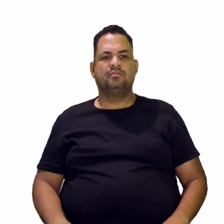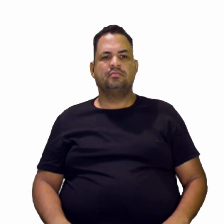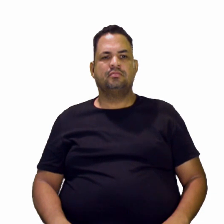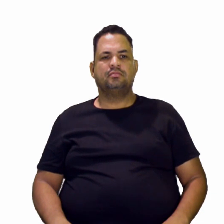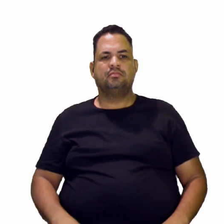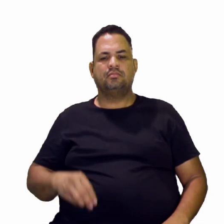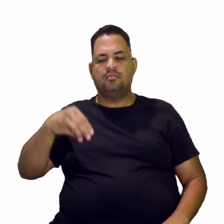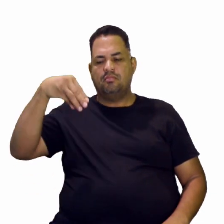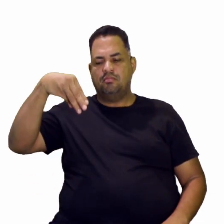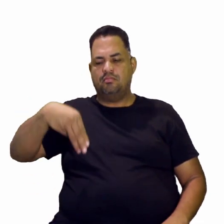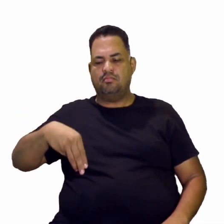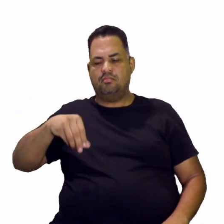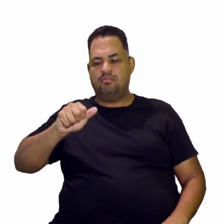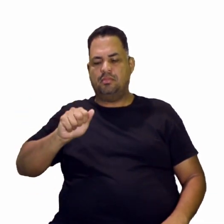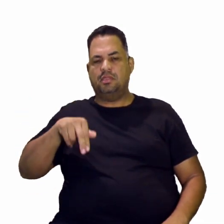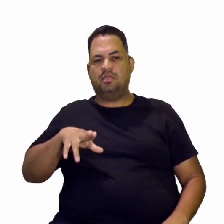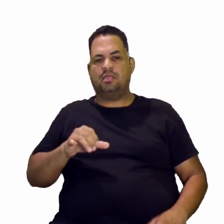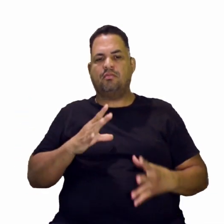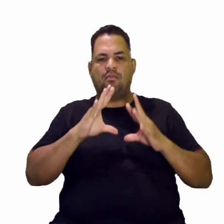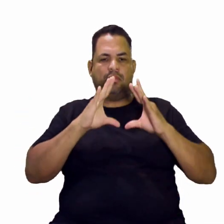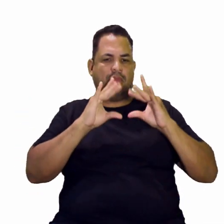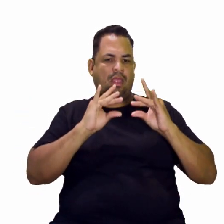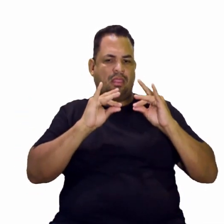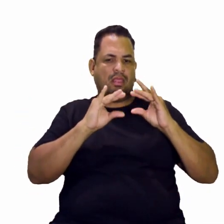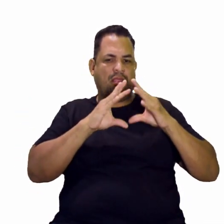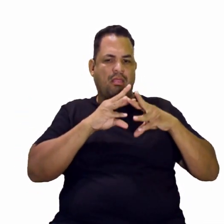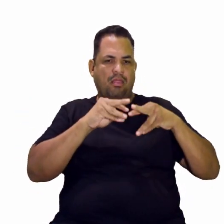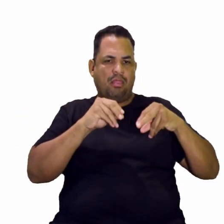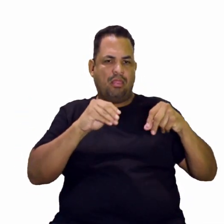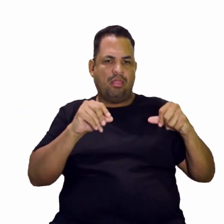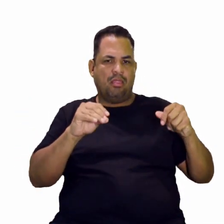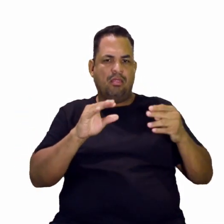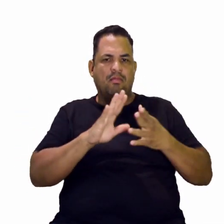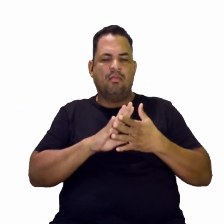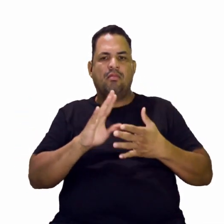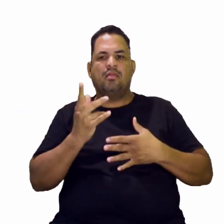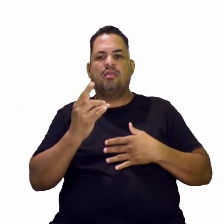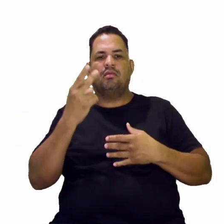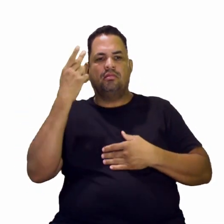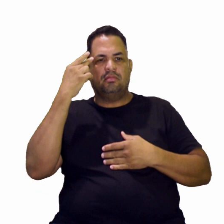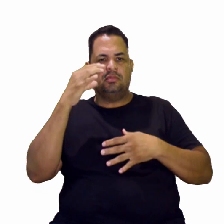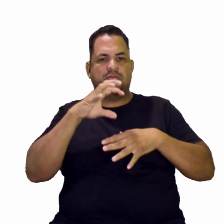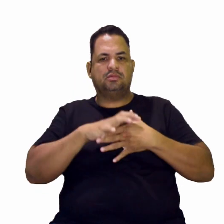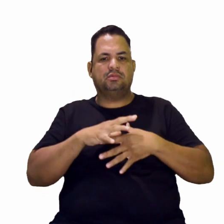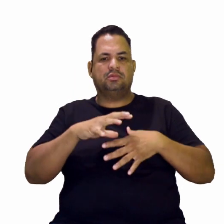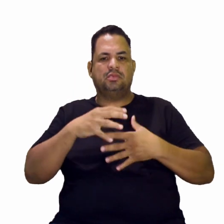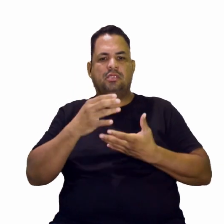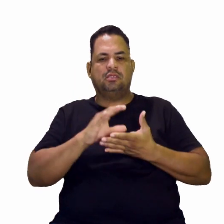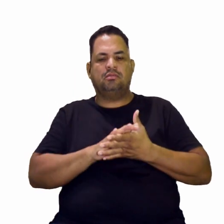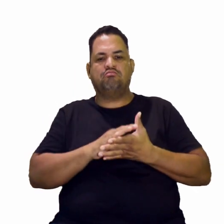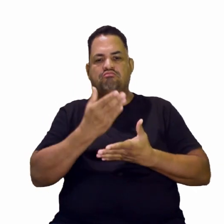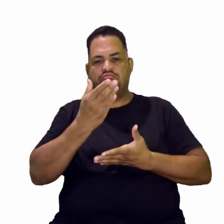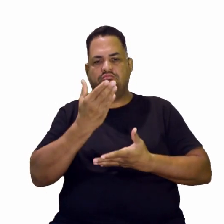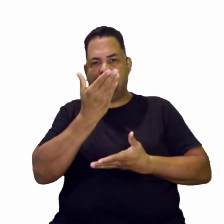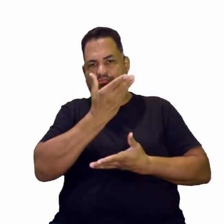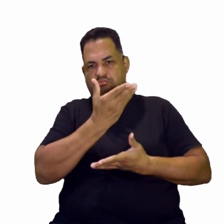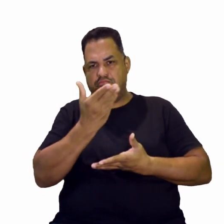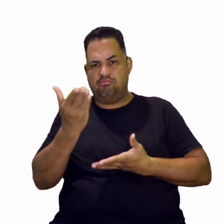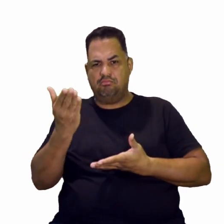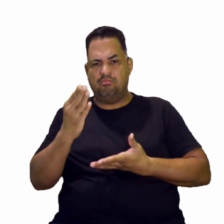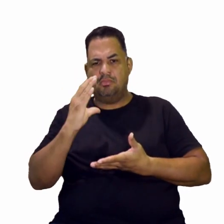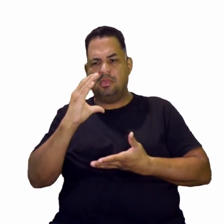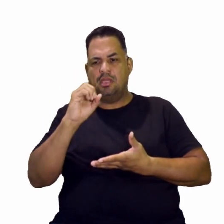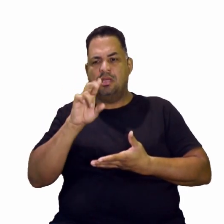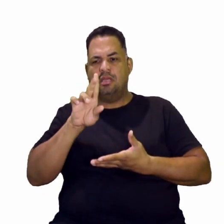O mangue, por exemplo, é o habitat natural de algumas espécies de caranguejo, tá bom? Nós falamos